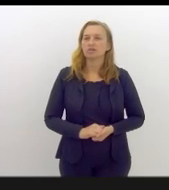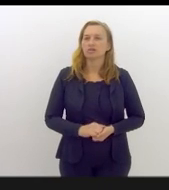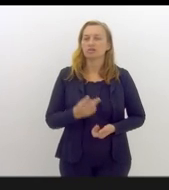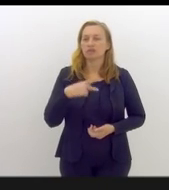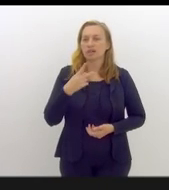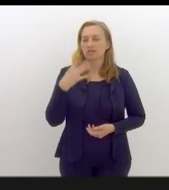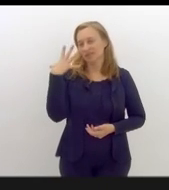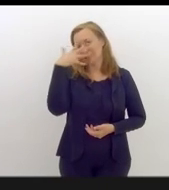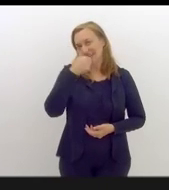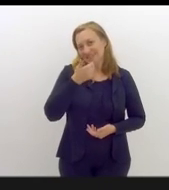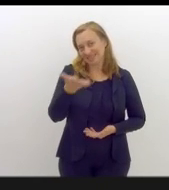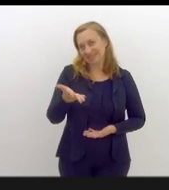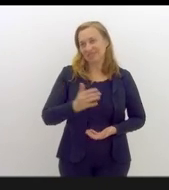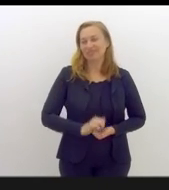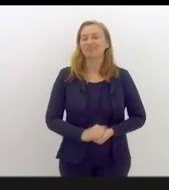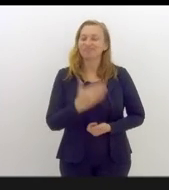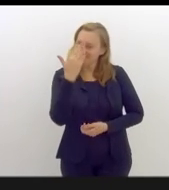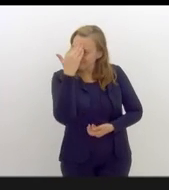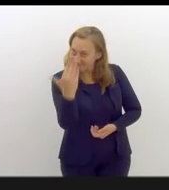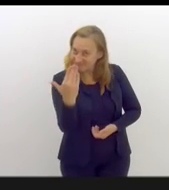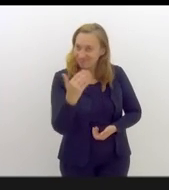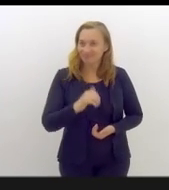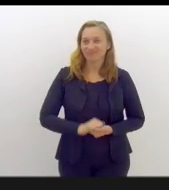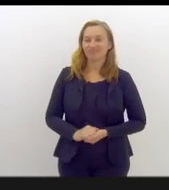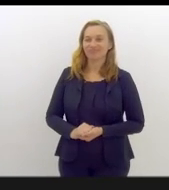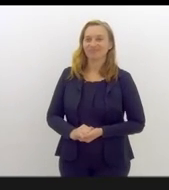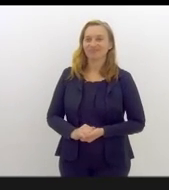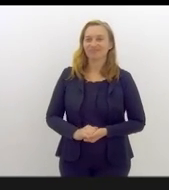você está muito bonito aí. Obrigada.